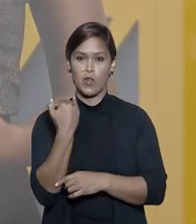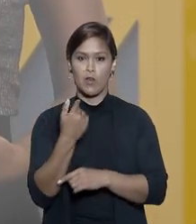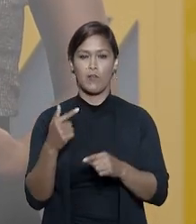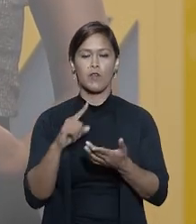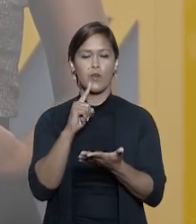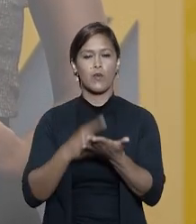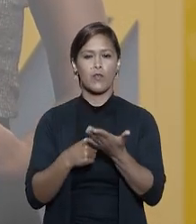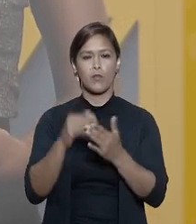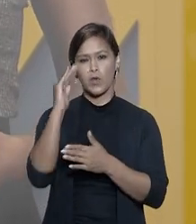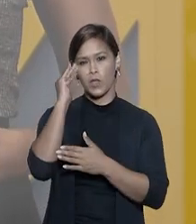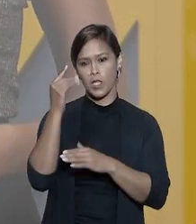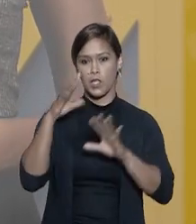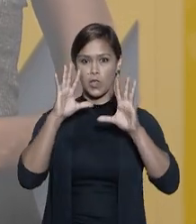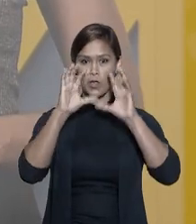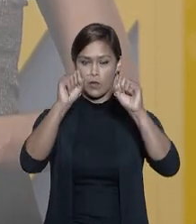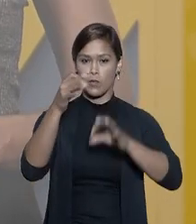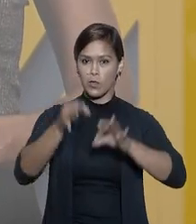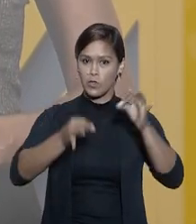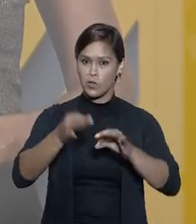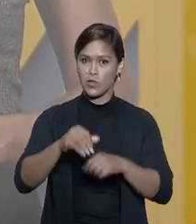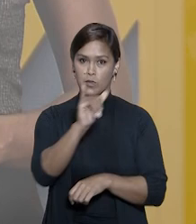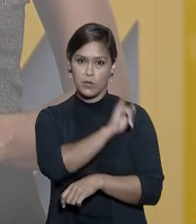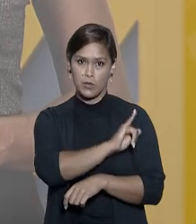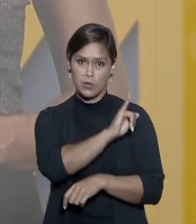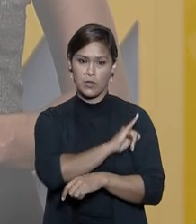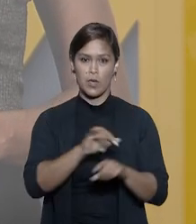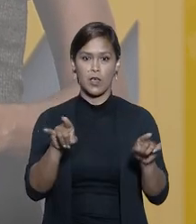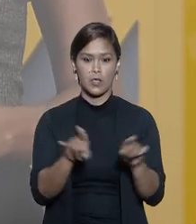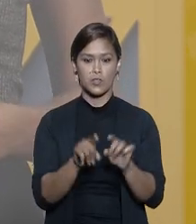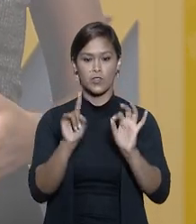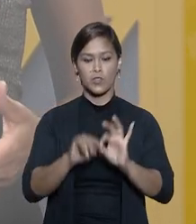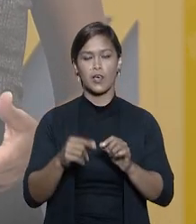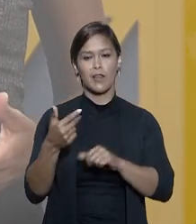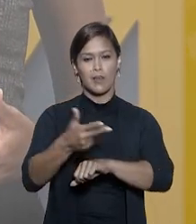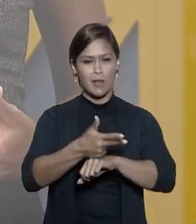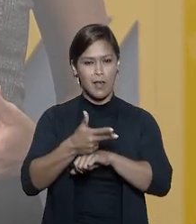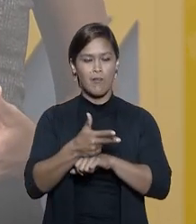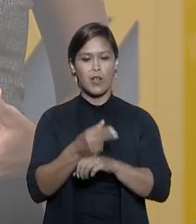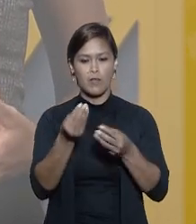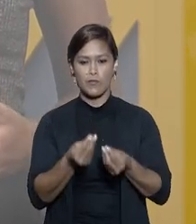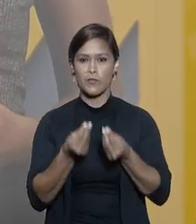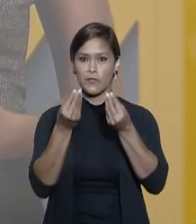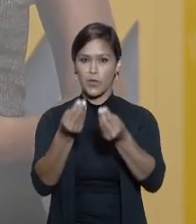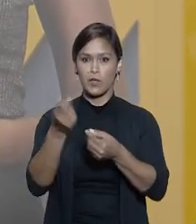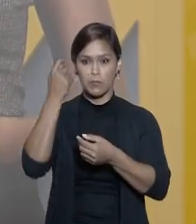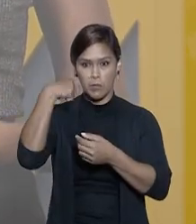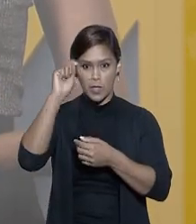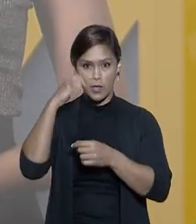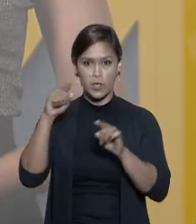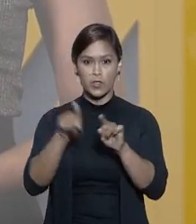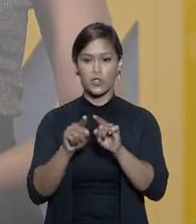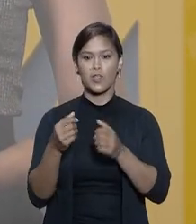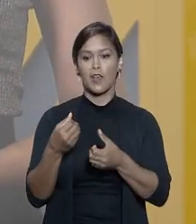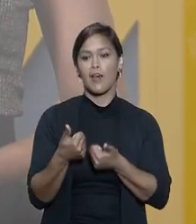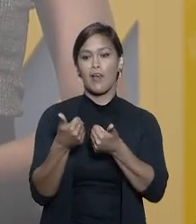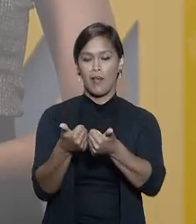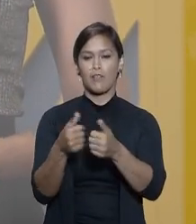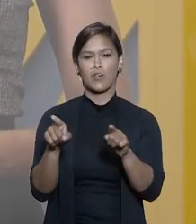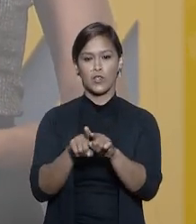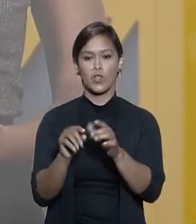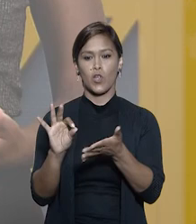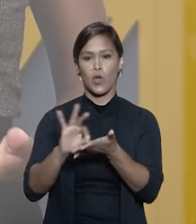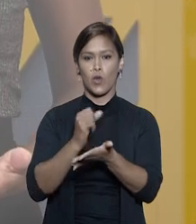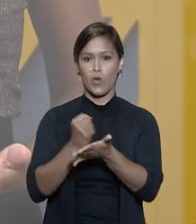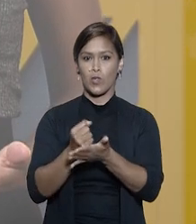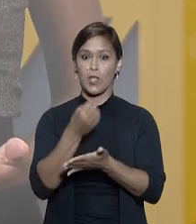e confirmou o entendimento do Tribunal de Justiça do Rio de Janeiro de que as gravações foram entregues pelo artista à gravadora por meio